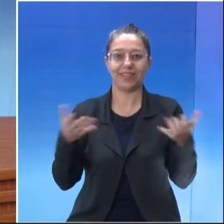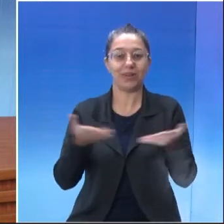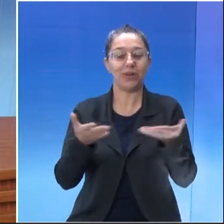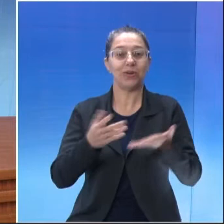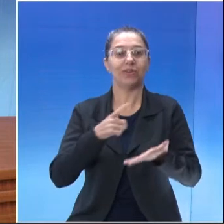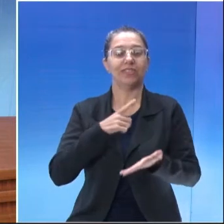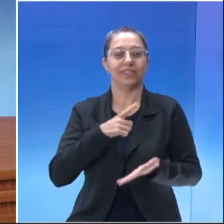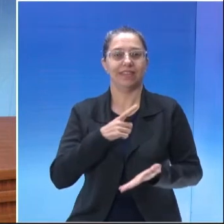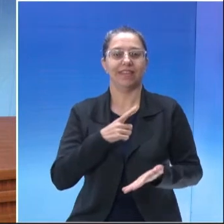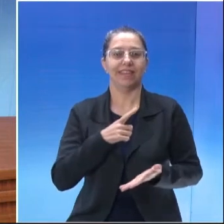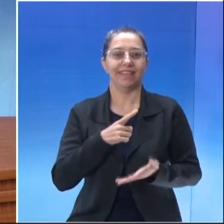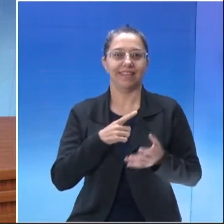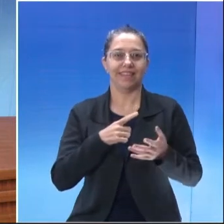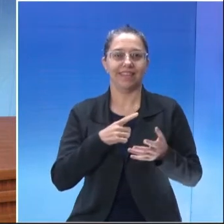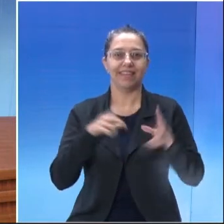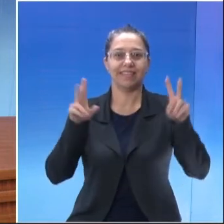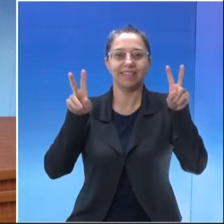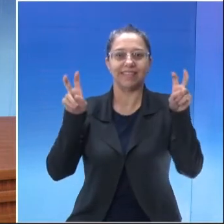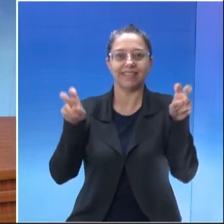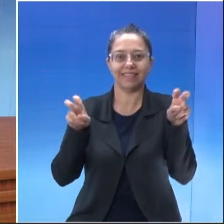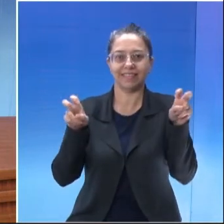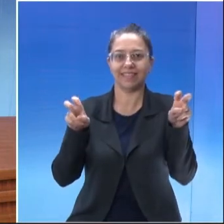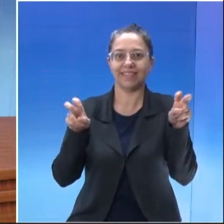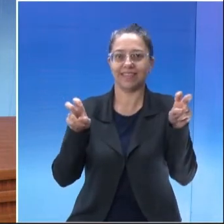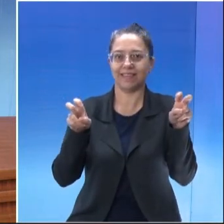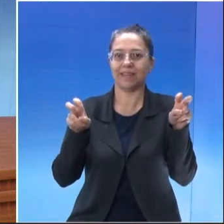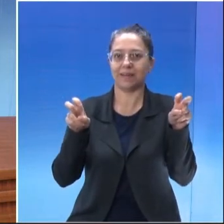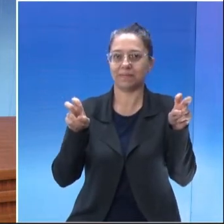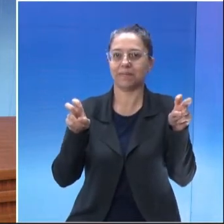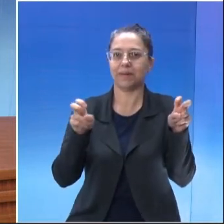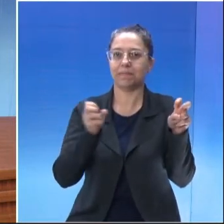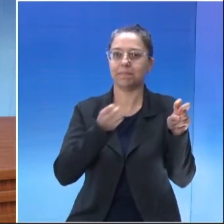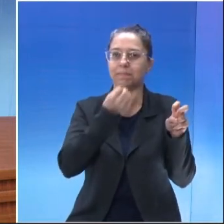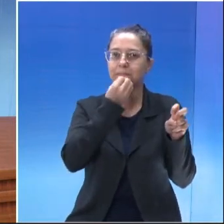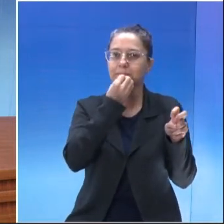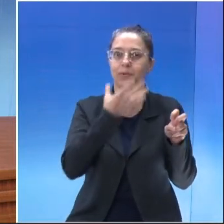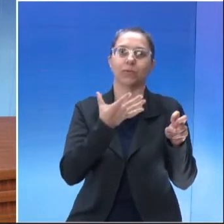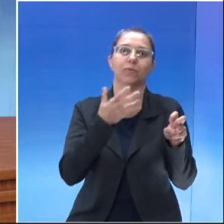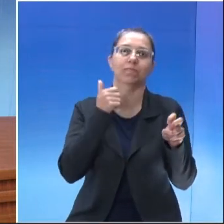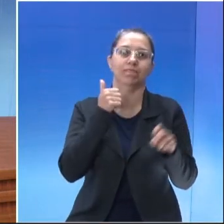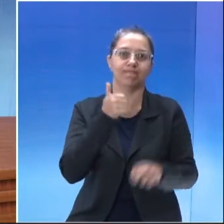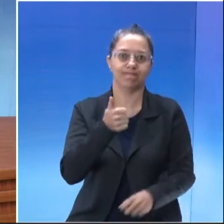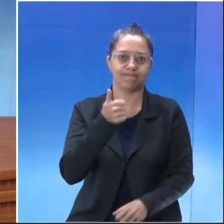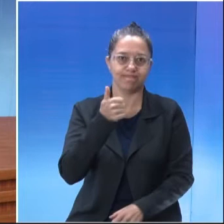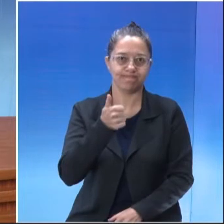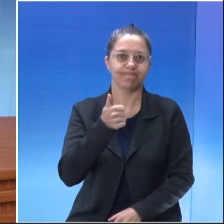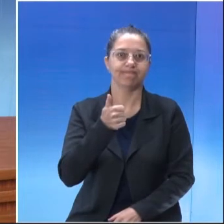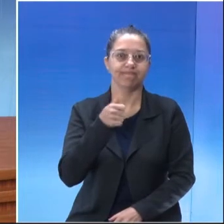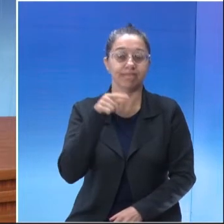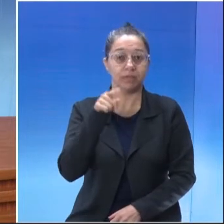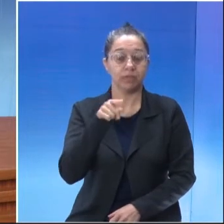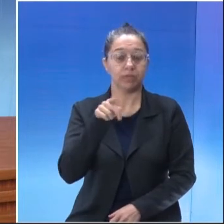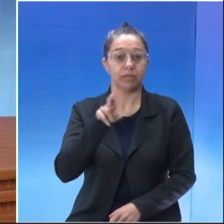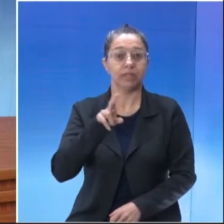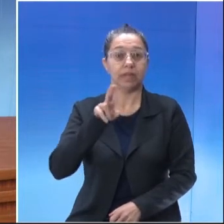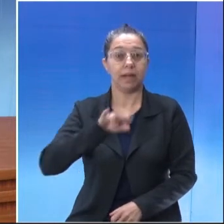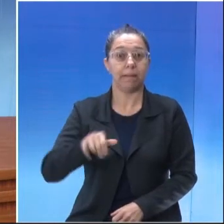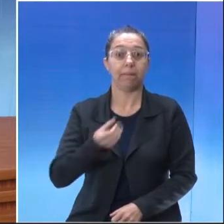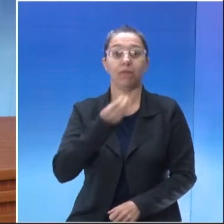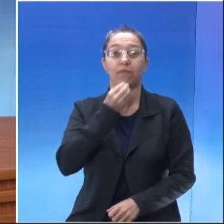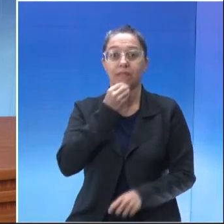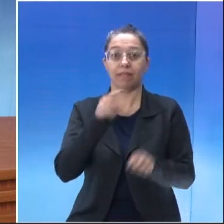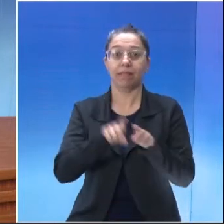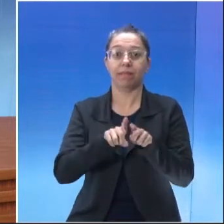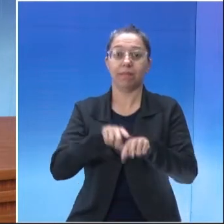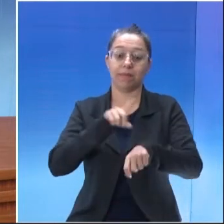para vocês um tema, né, um assunto muito importante que vocês vão utilizar também na